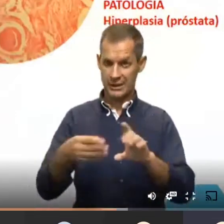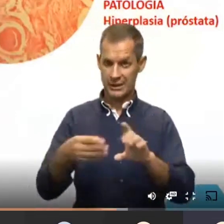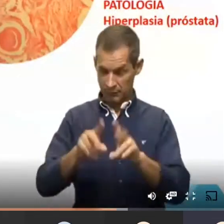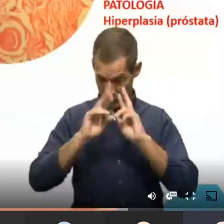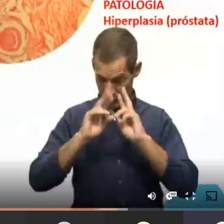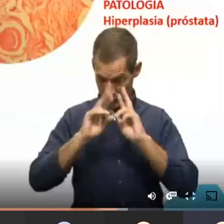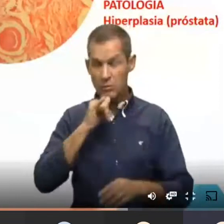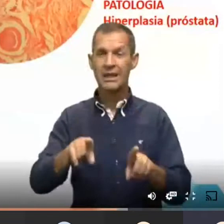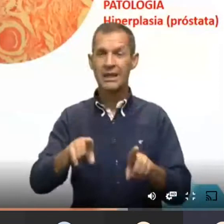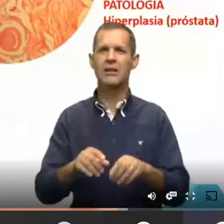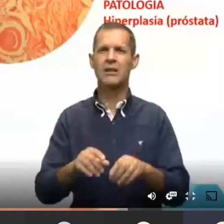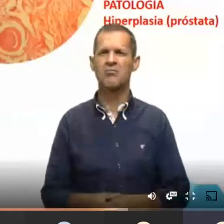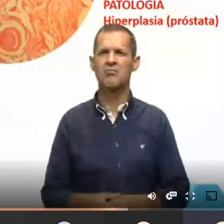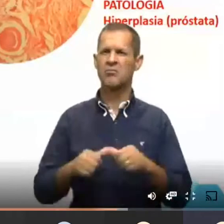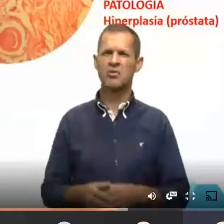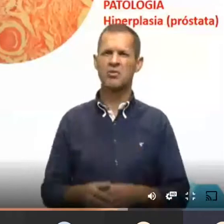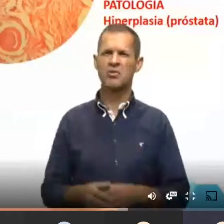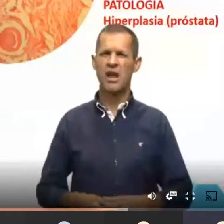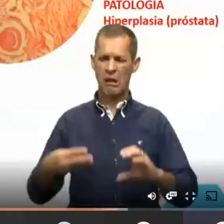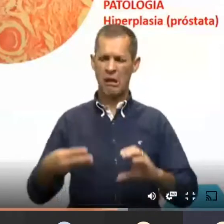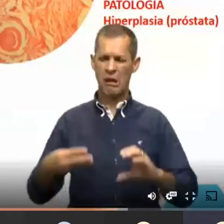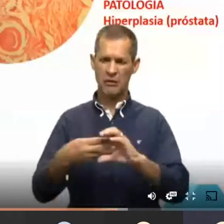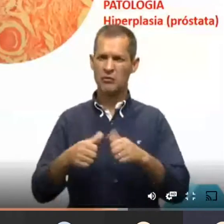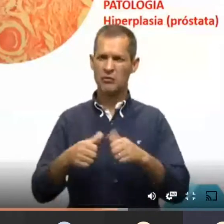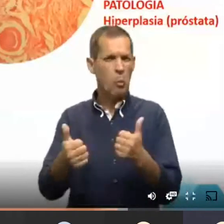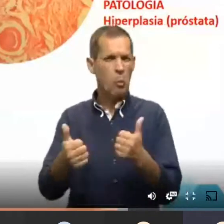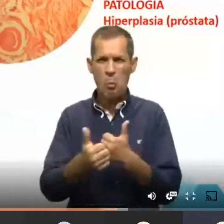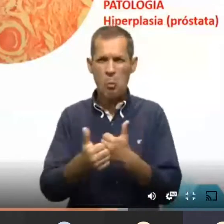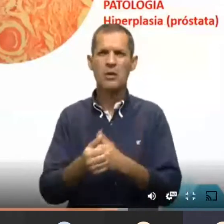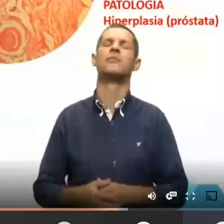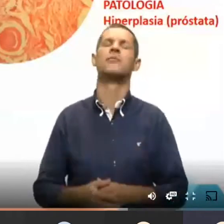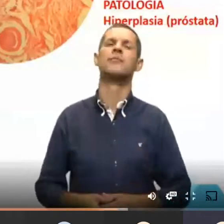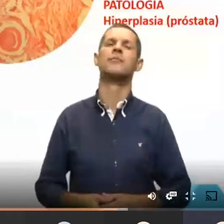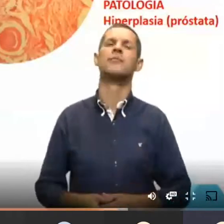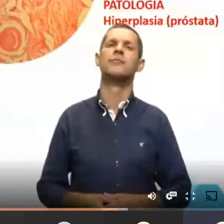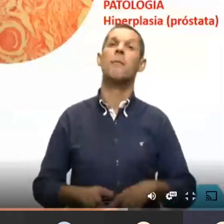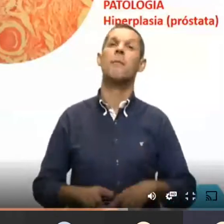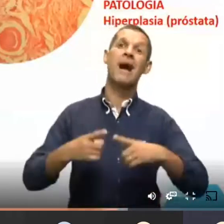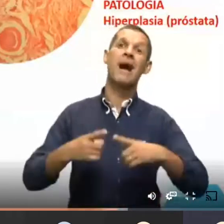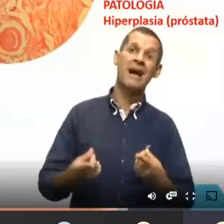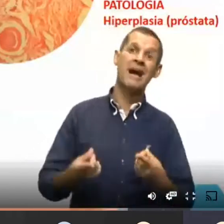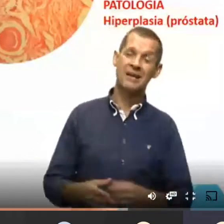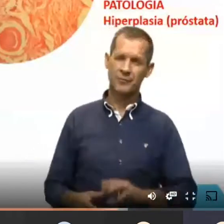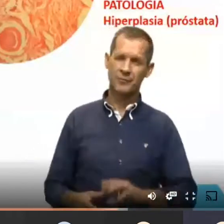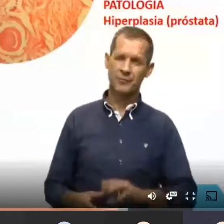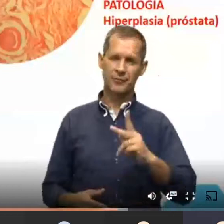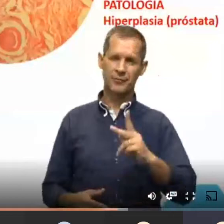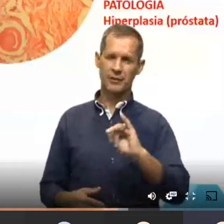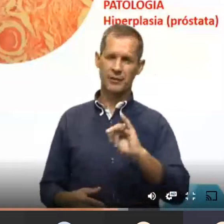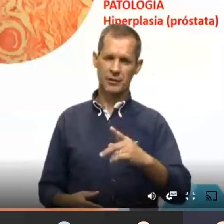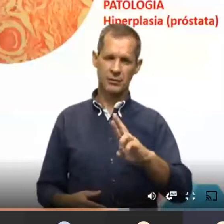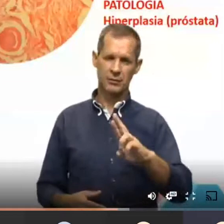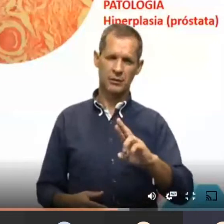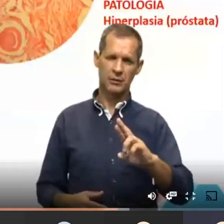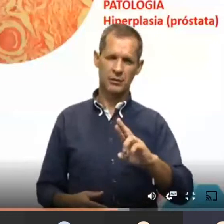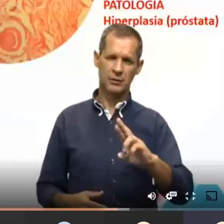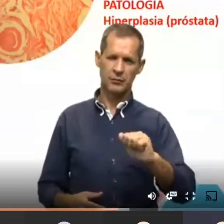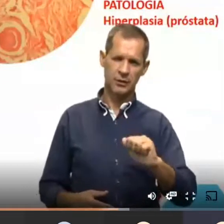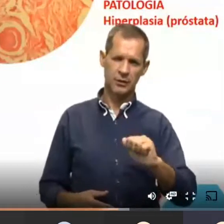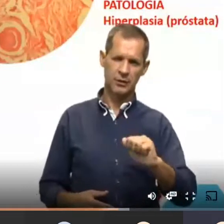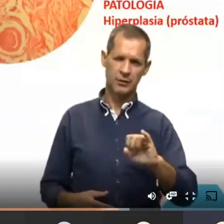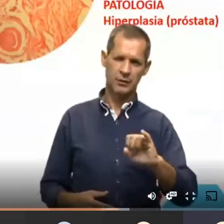ver aqui, por exemplo, também as células não estão tão juntas, né? Mas na hiperplasia de